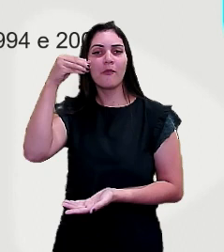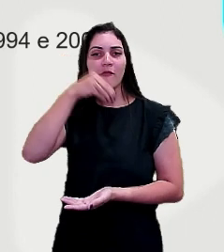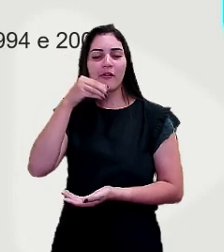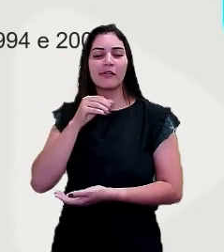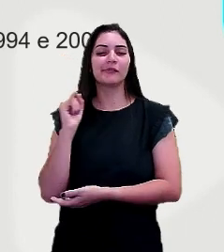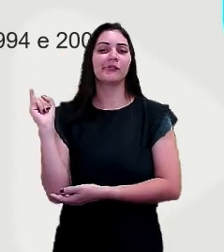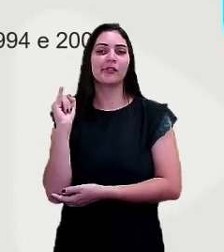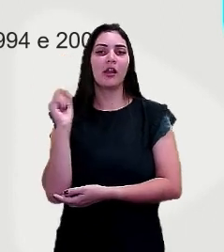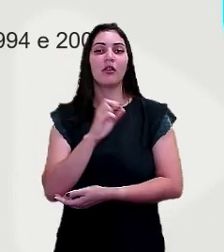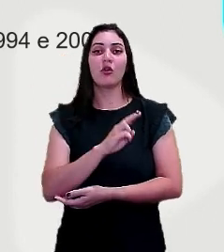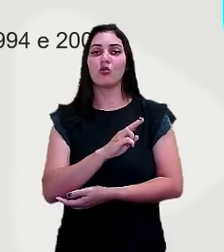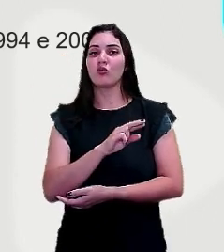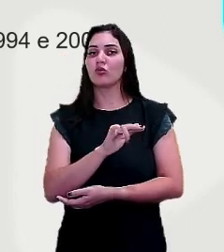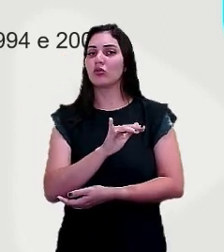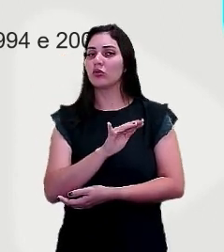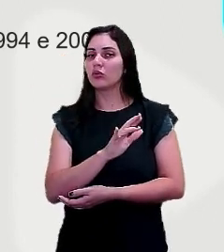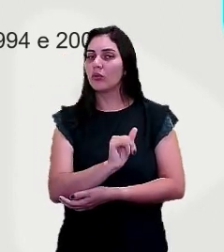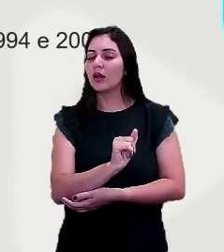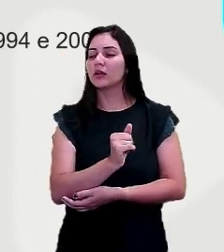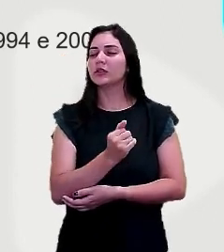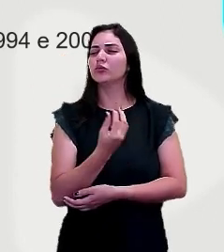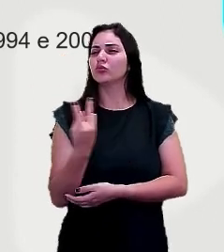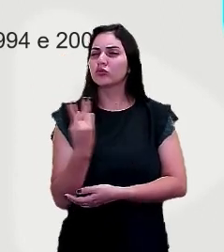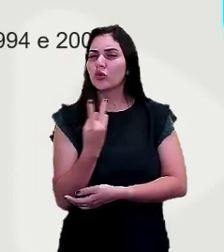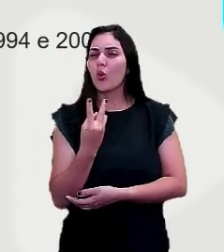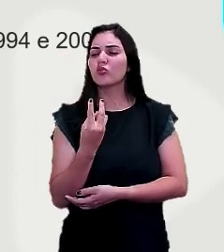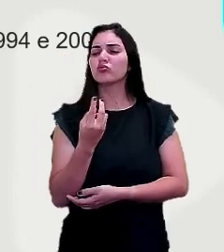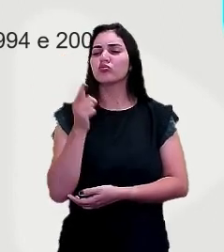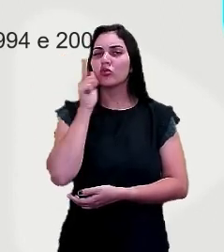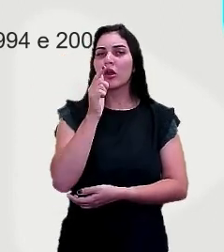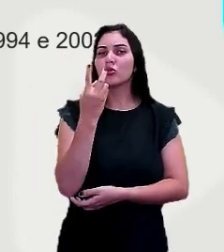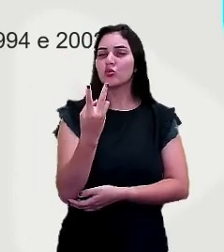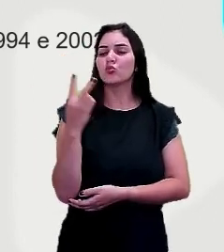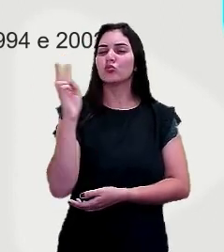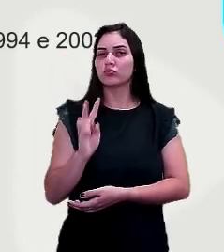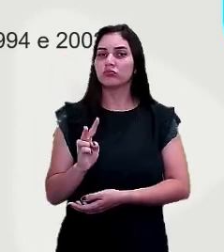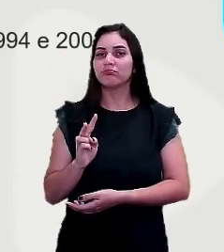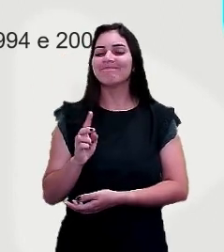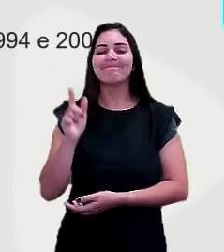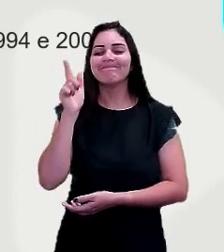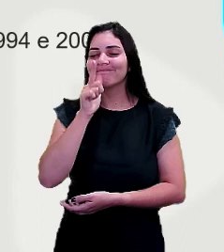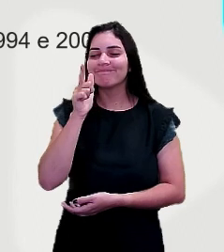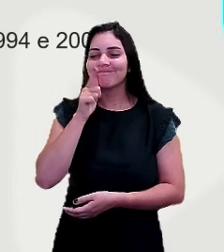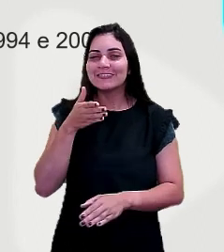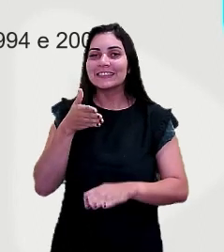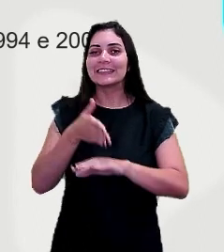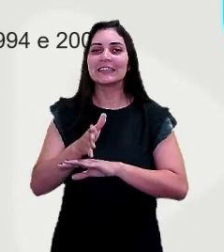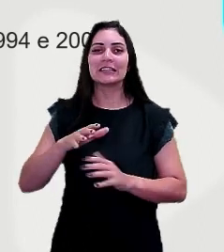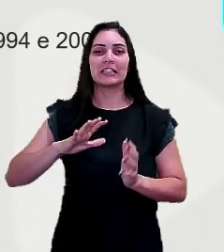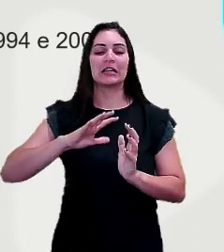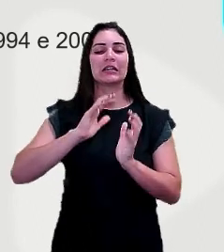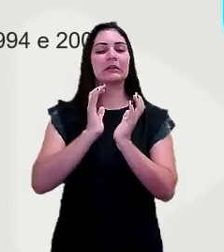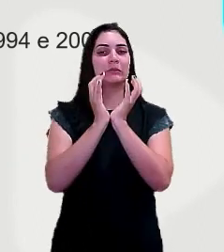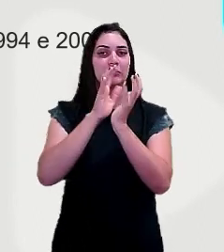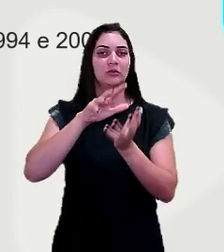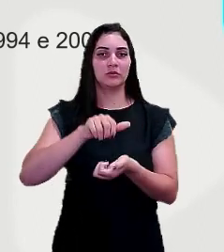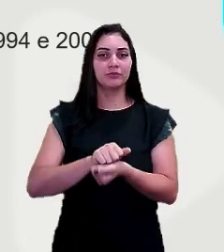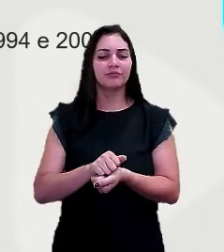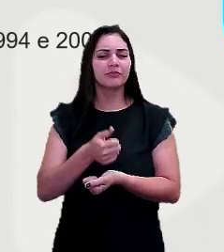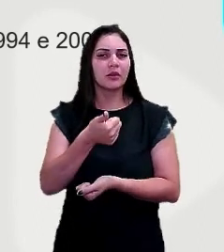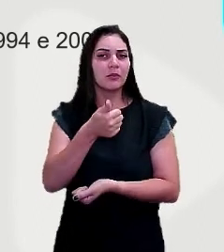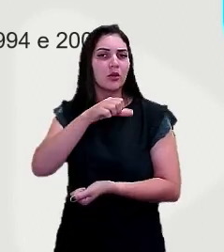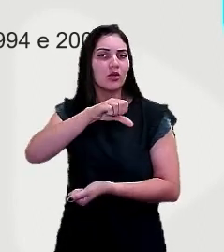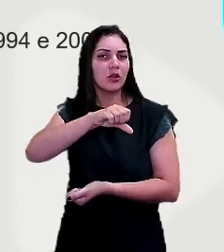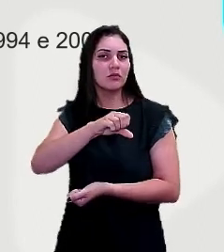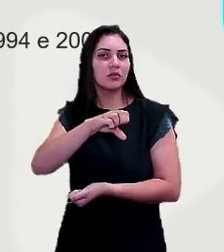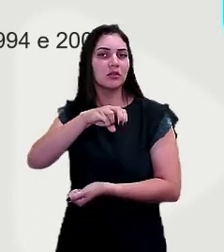Itália e Uruguai, bicampeões mundiais, que não conseguiram se classificar para o torneio. Então, a partir de 1958,